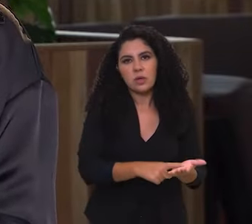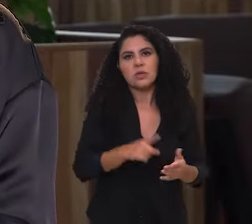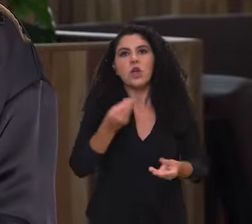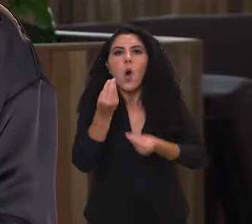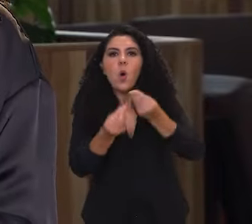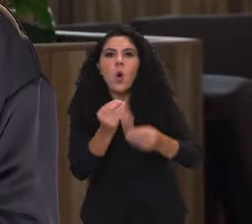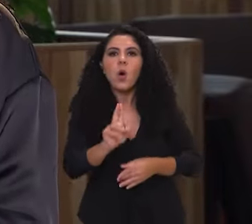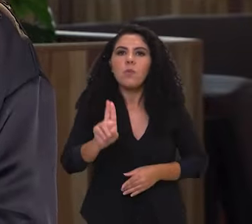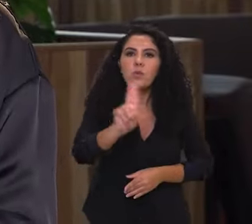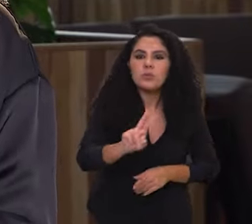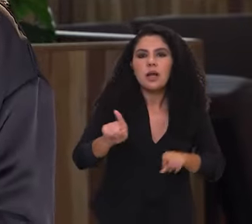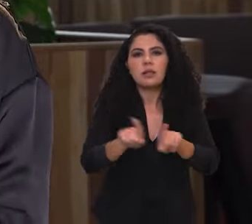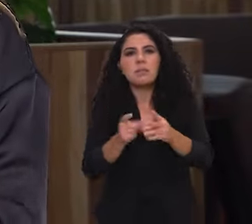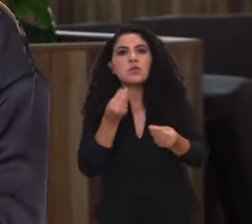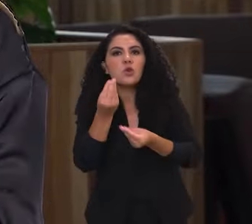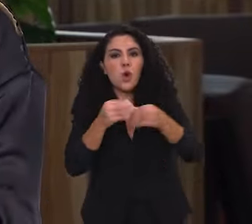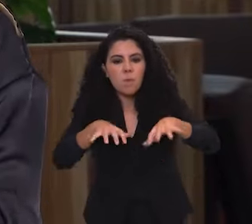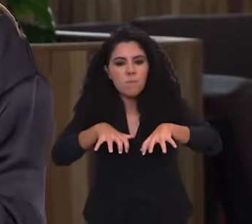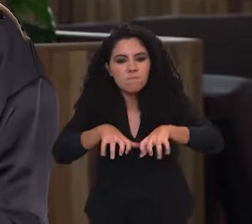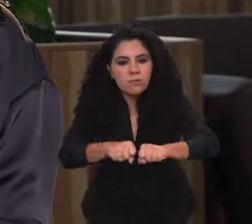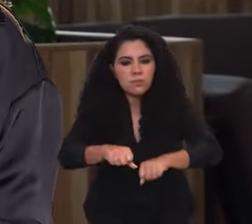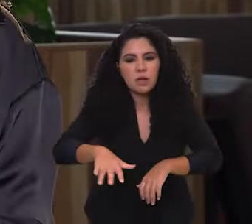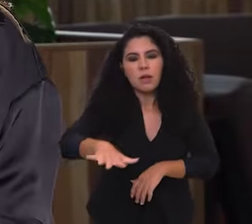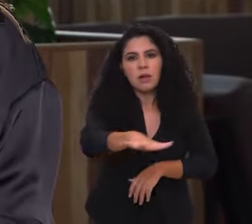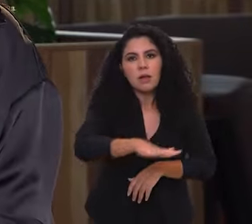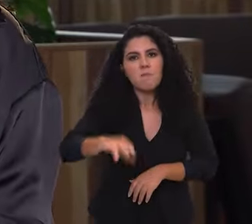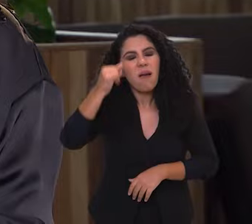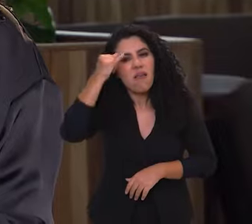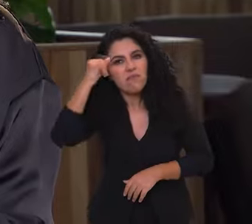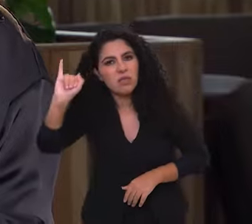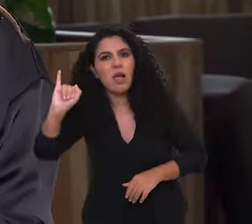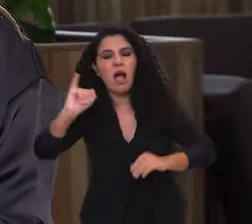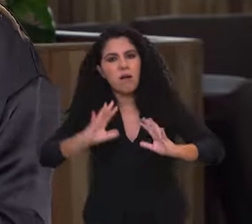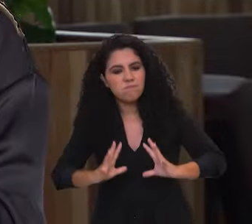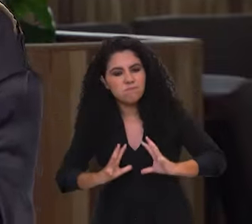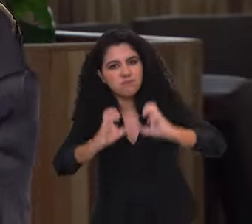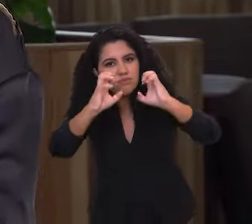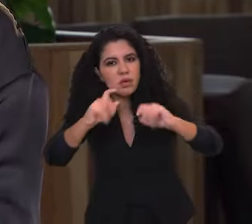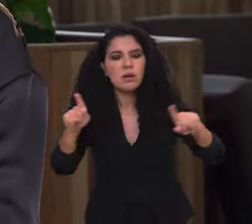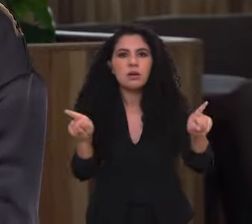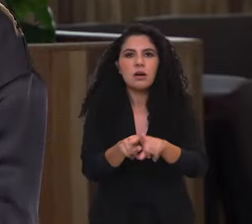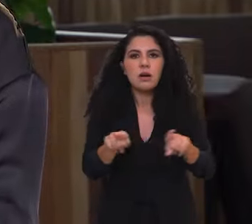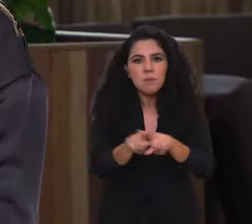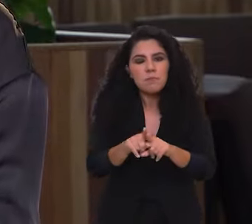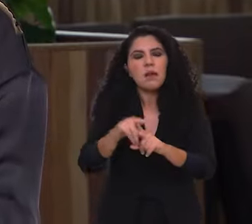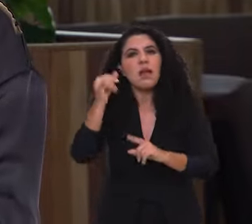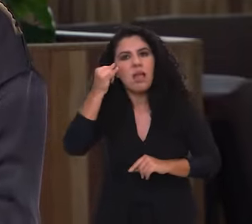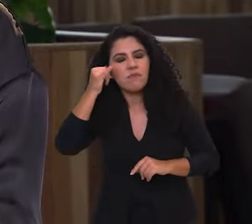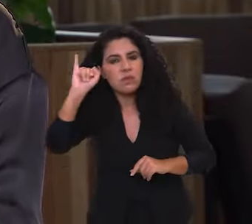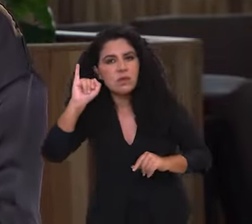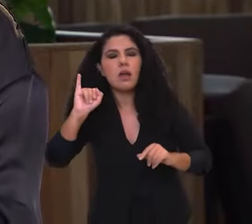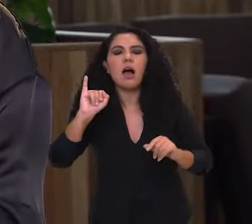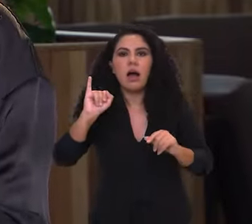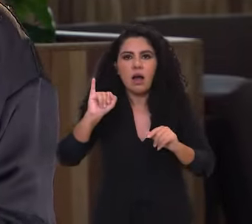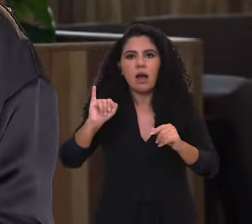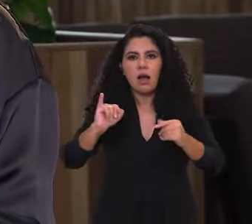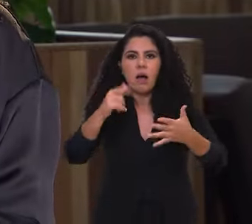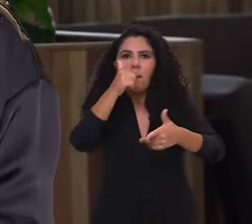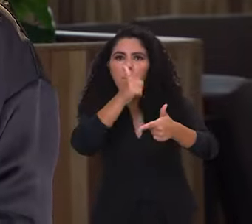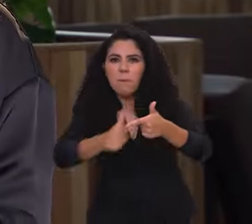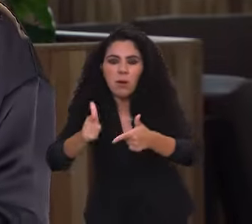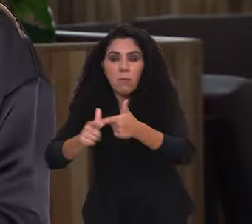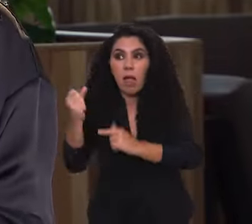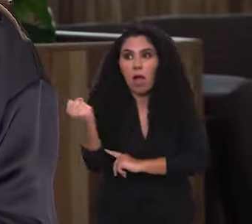usos e ocupações, de modo a atenuar conflitos, de modo a reduzir as tensões, de modo a gente ter